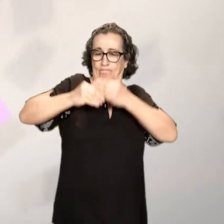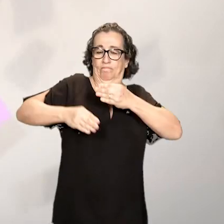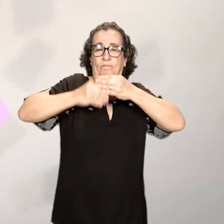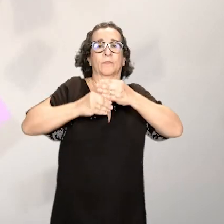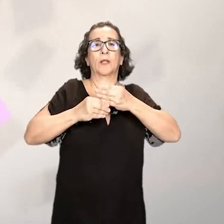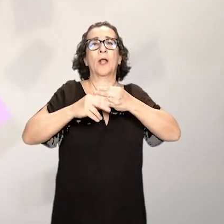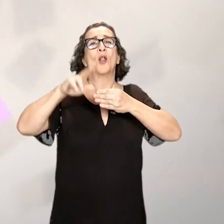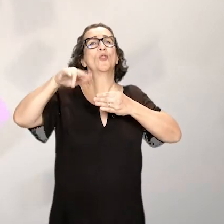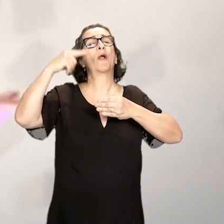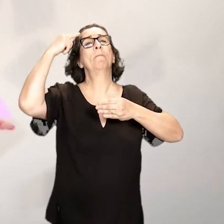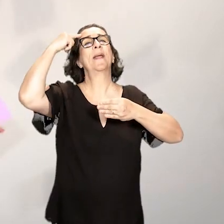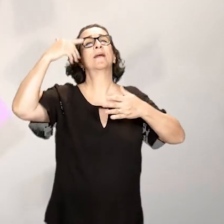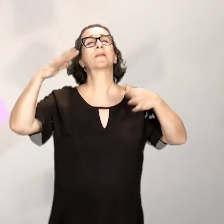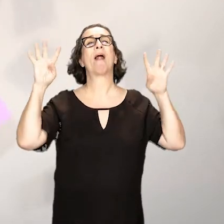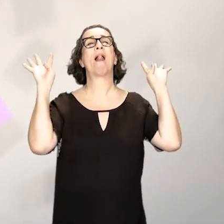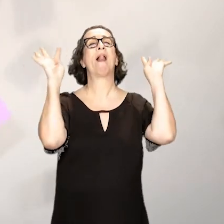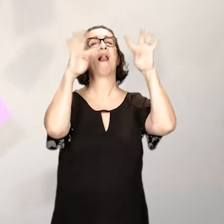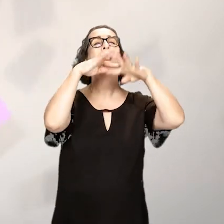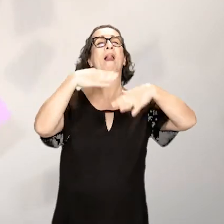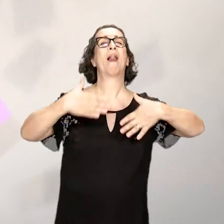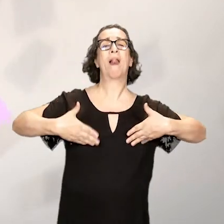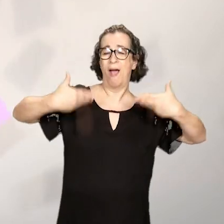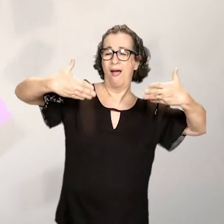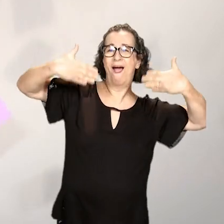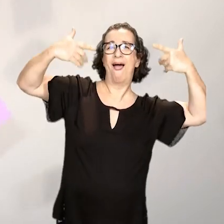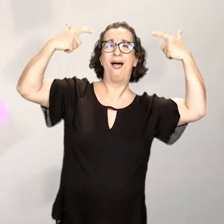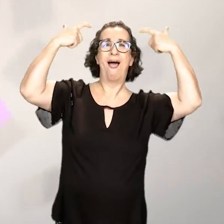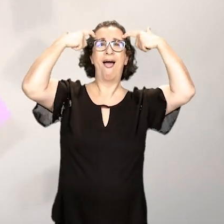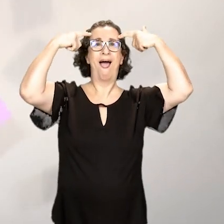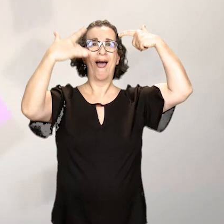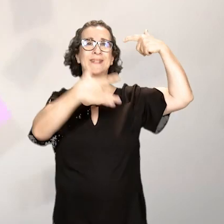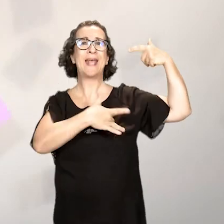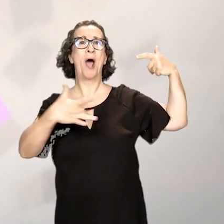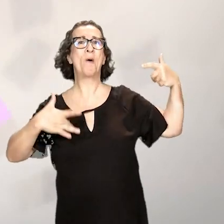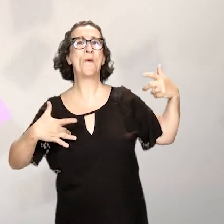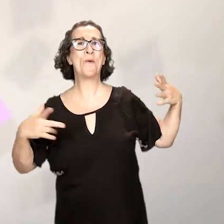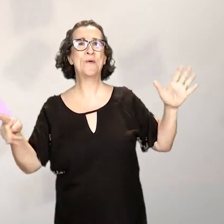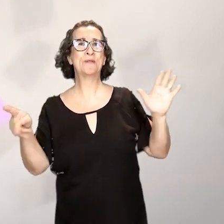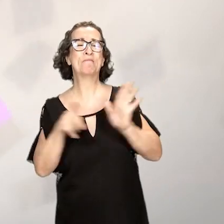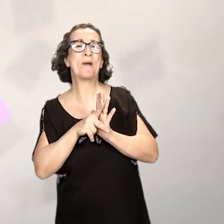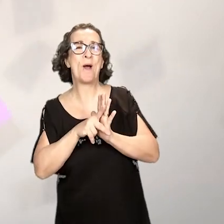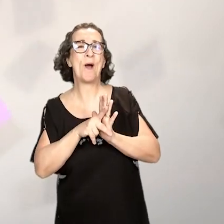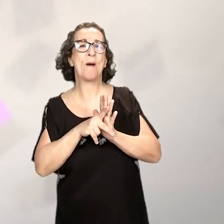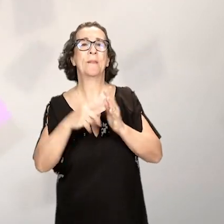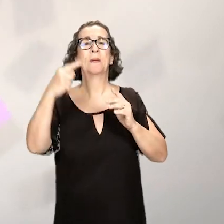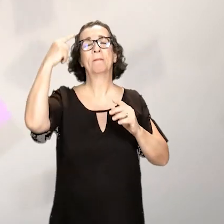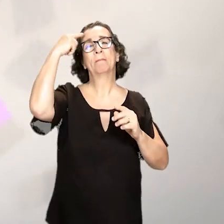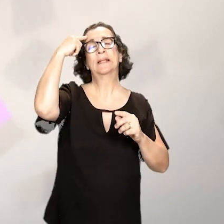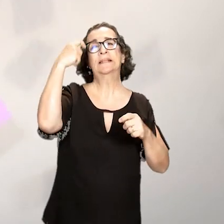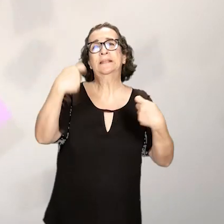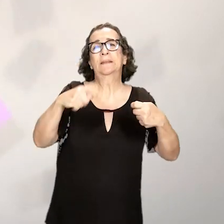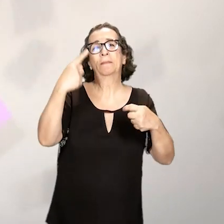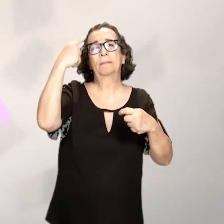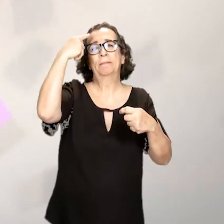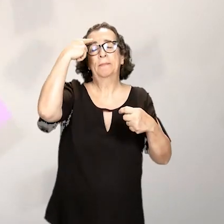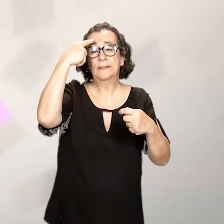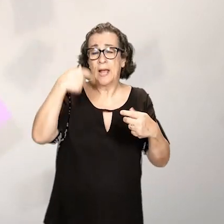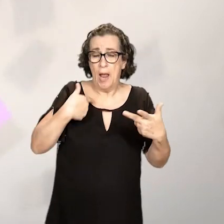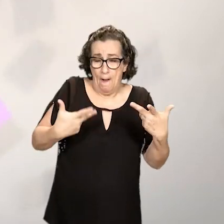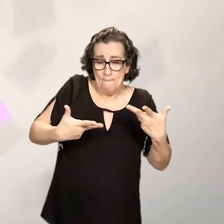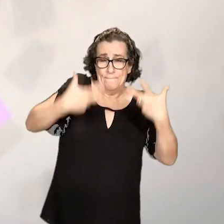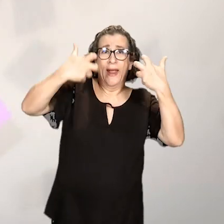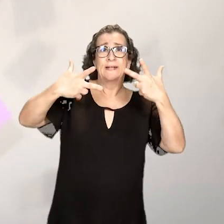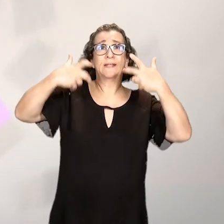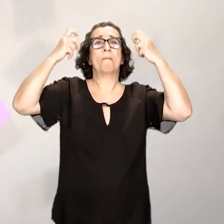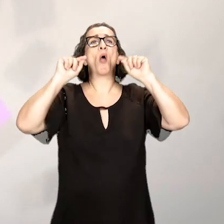em Bem Estar em promoção de saúde mental então é importante a gente começa a trabalhar com essa ideia fazer essa torção começar a perceber